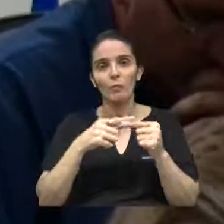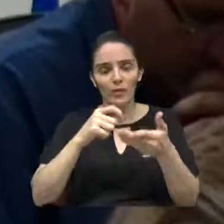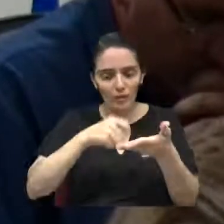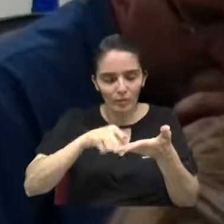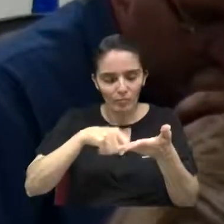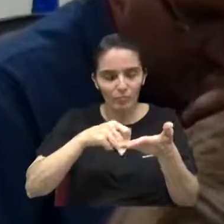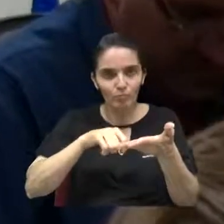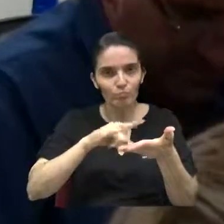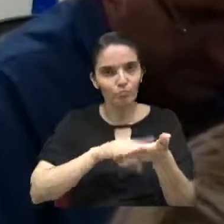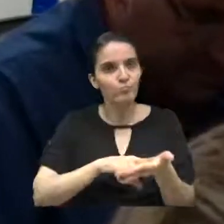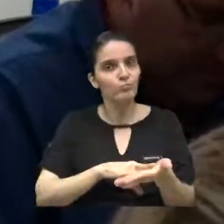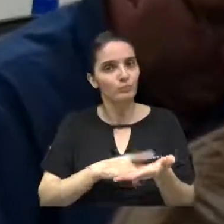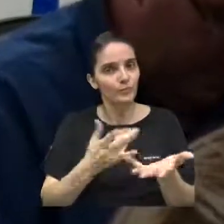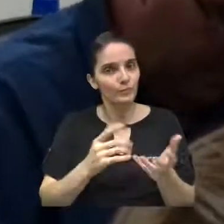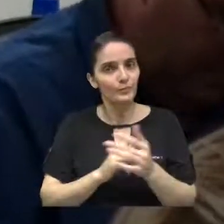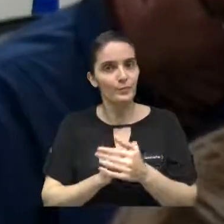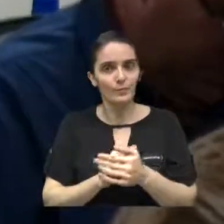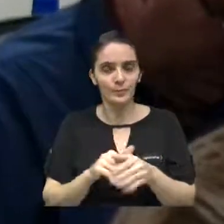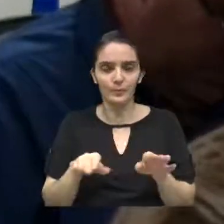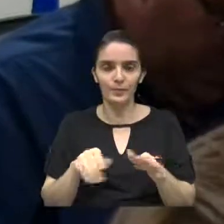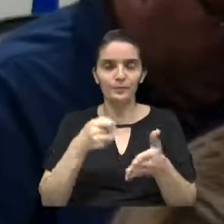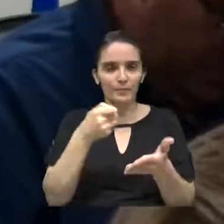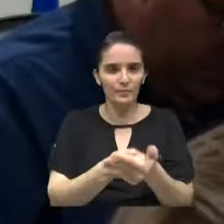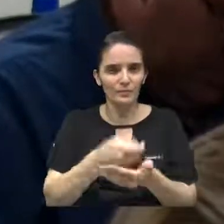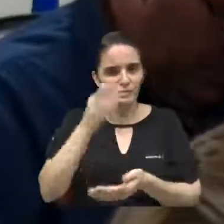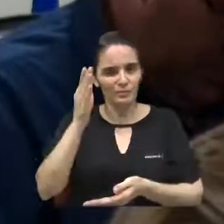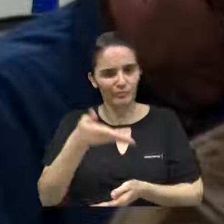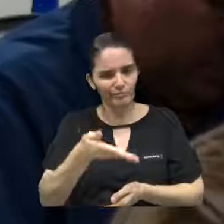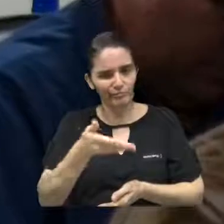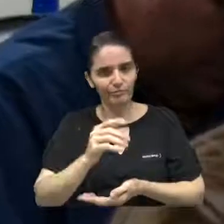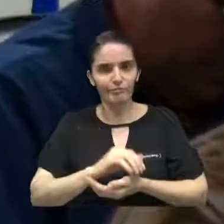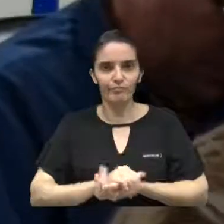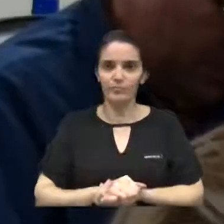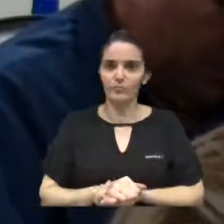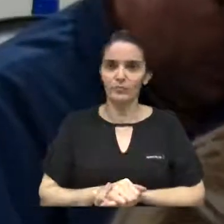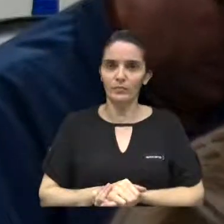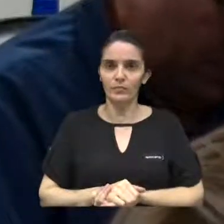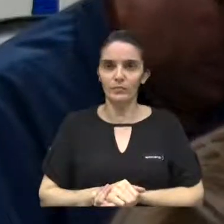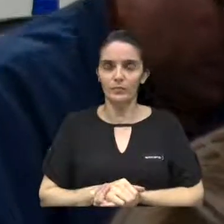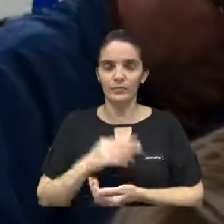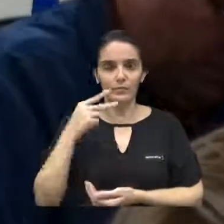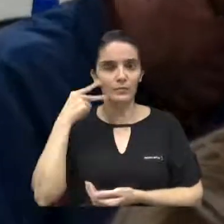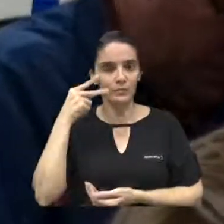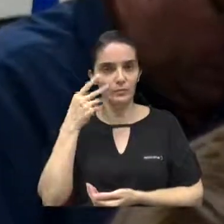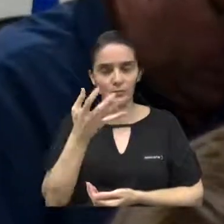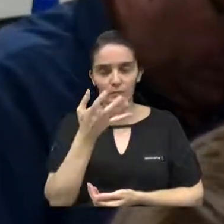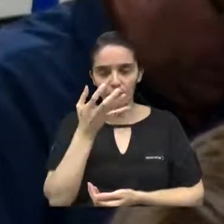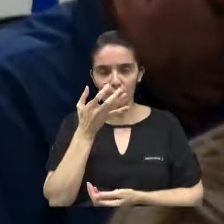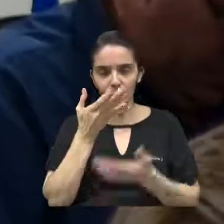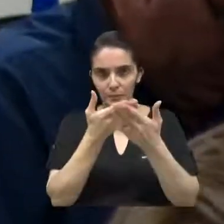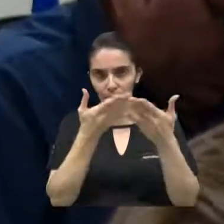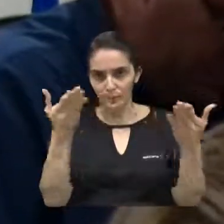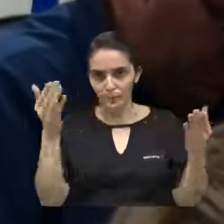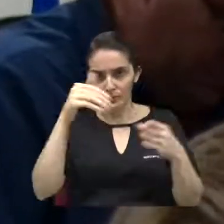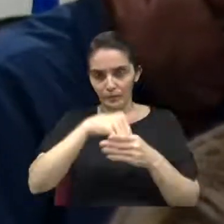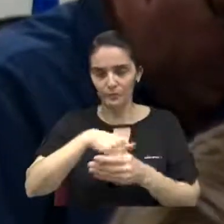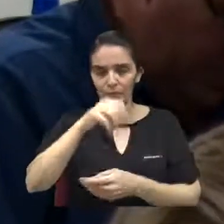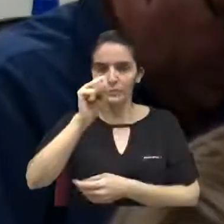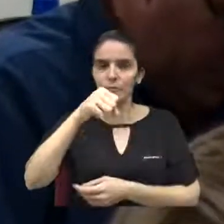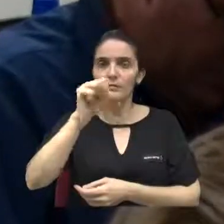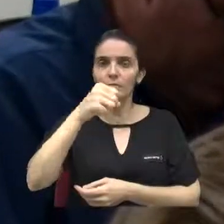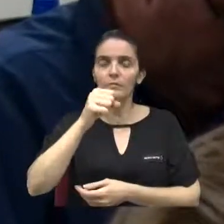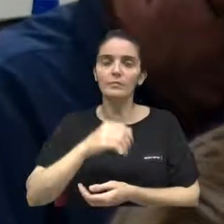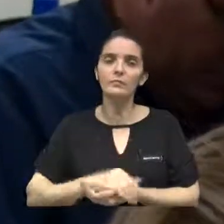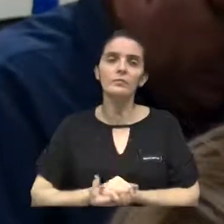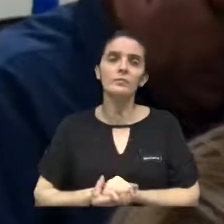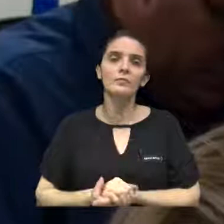compactuou, inclusive o pagamento já foi feito. Então, senhores vereadores, gostaria de contar com o voto favorável de vocês para que